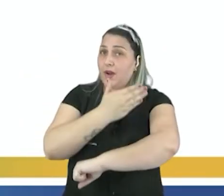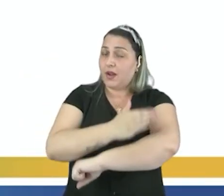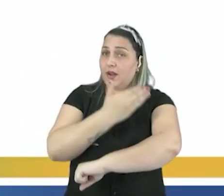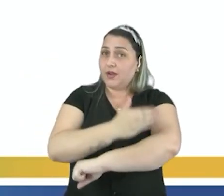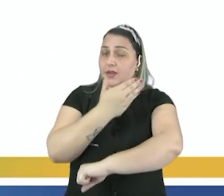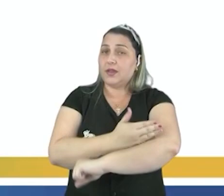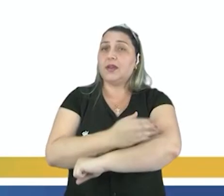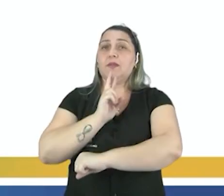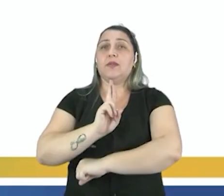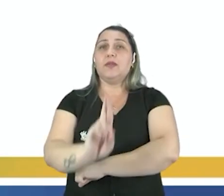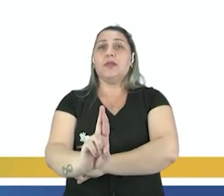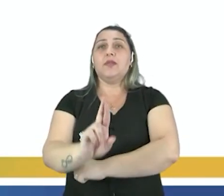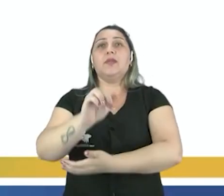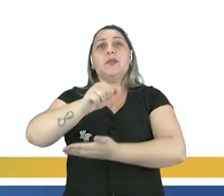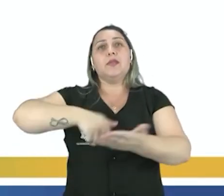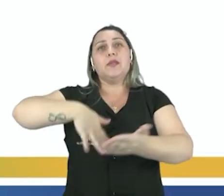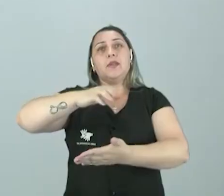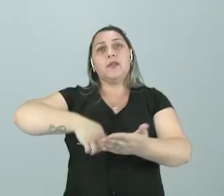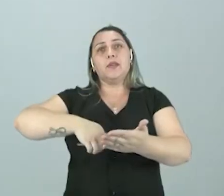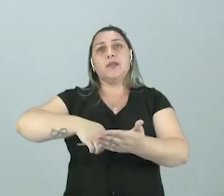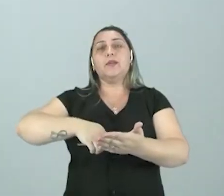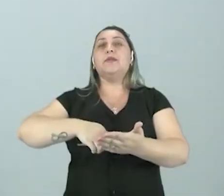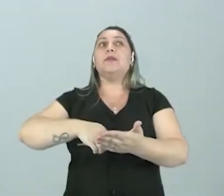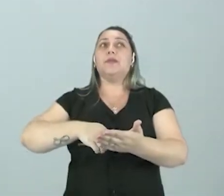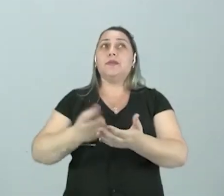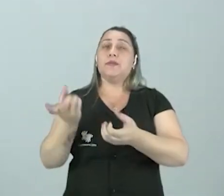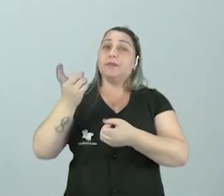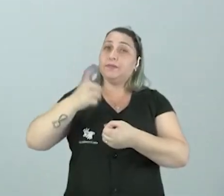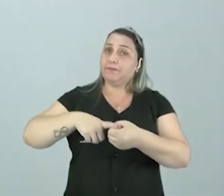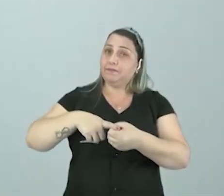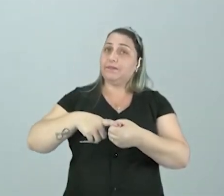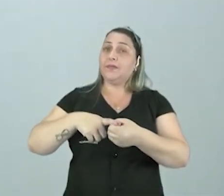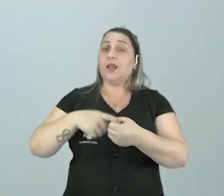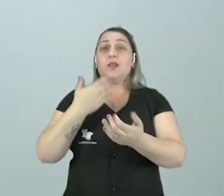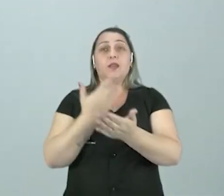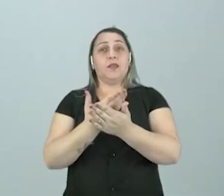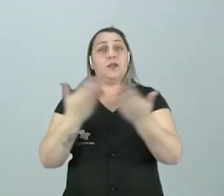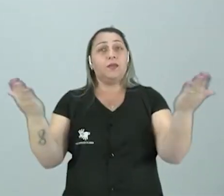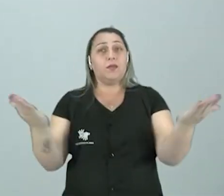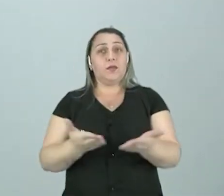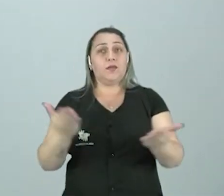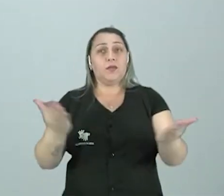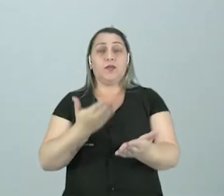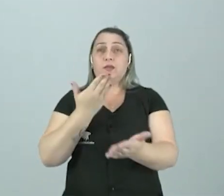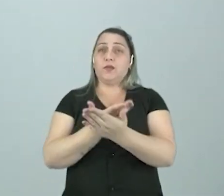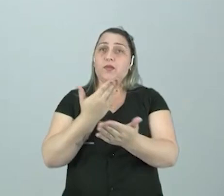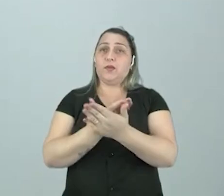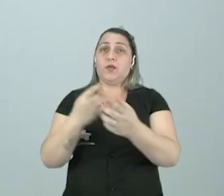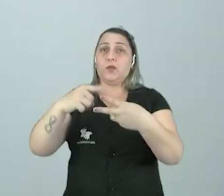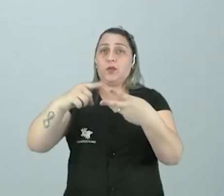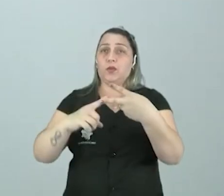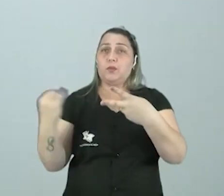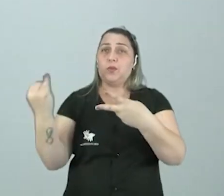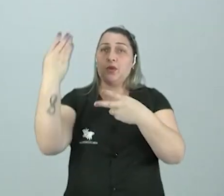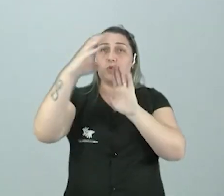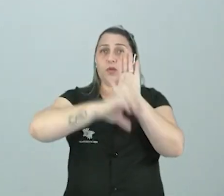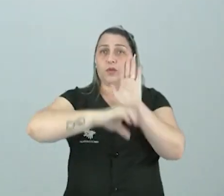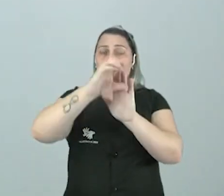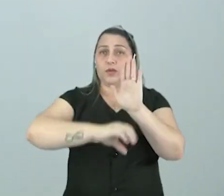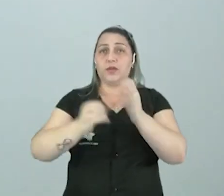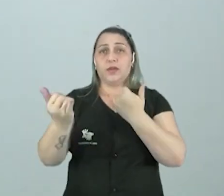prática, né, resolvendo exercícios. Então, voltando aqui para mim, essa foi a nossa aula de hoje. Hoje nós estudamos 2 importantes